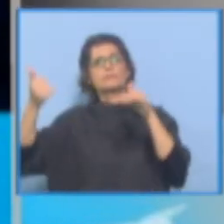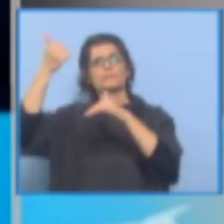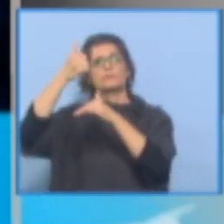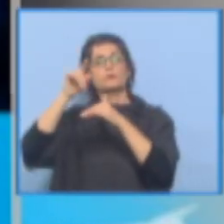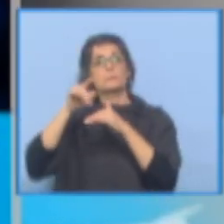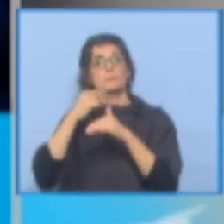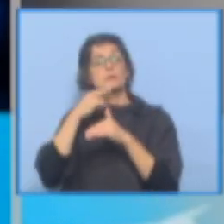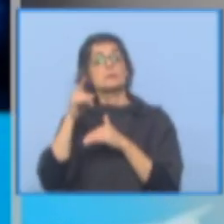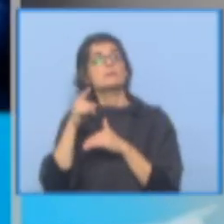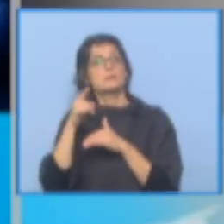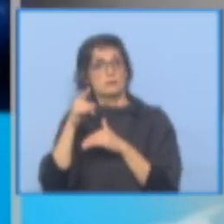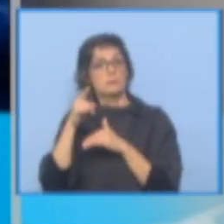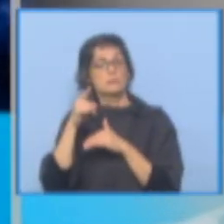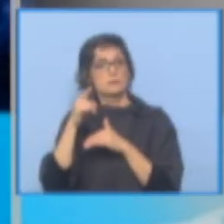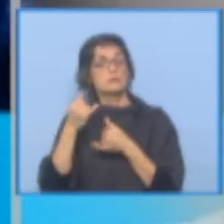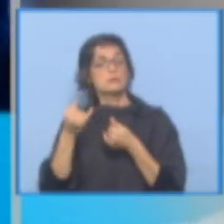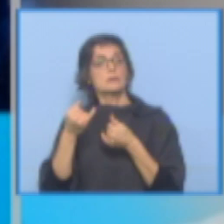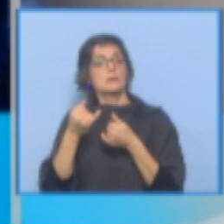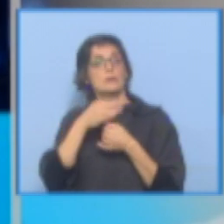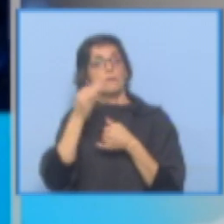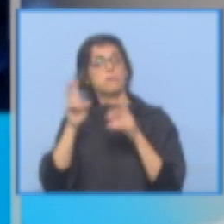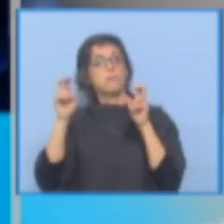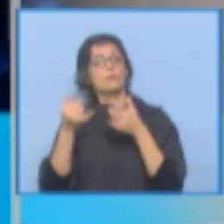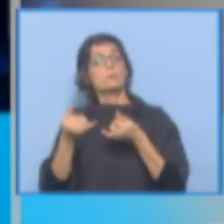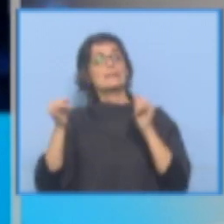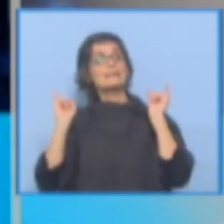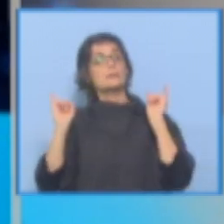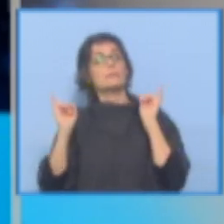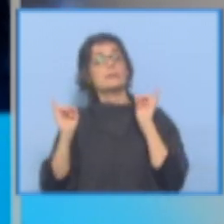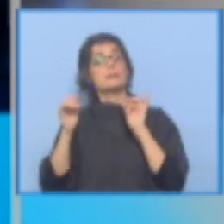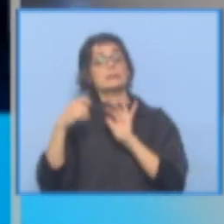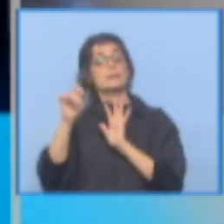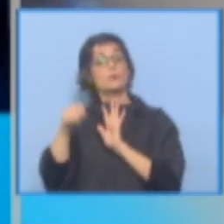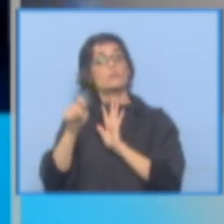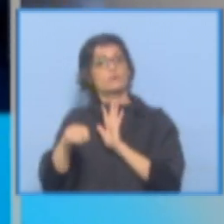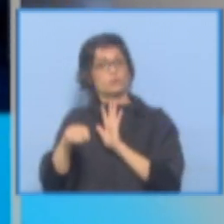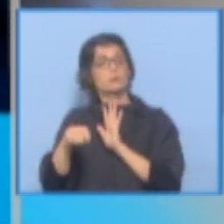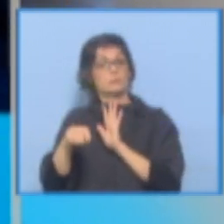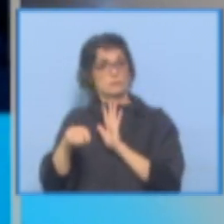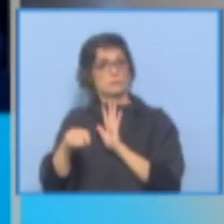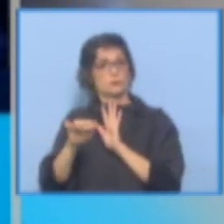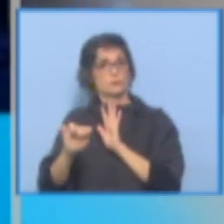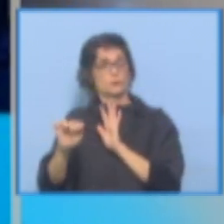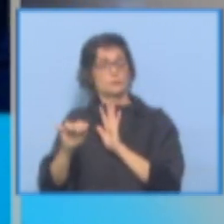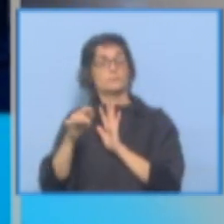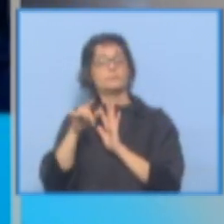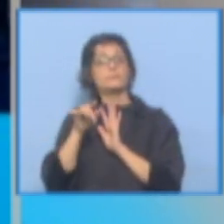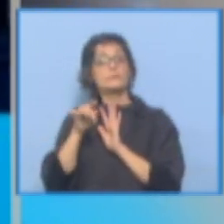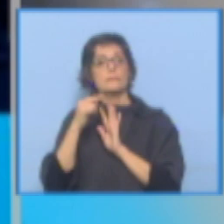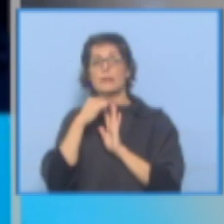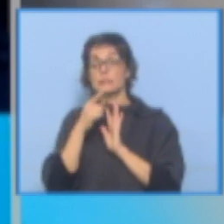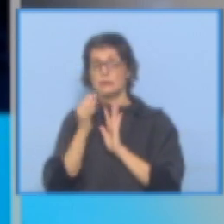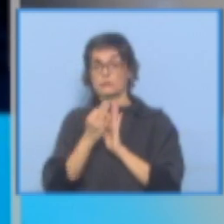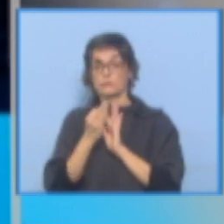ferida em relação à independência dos juízes. E nos alertou para que, muito mais importante do